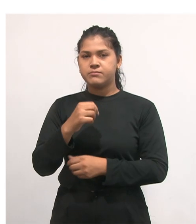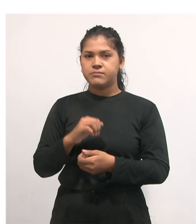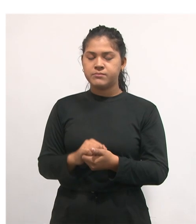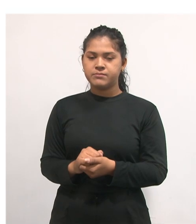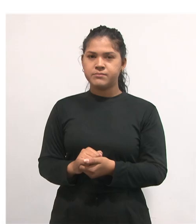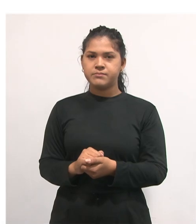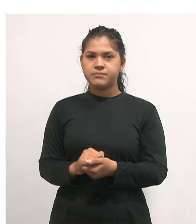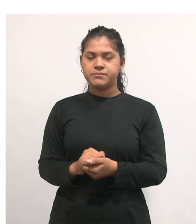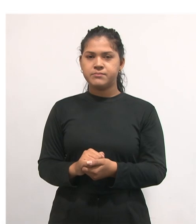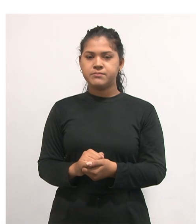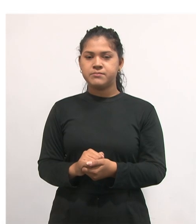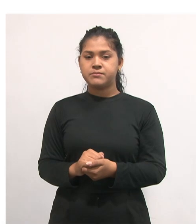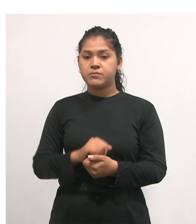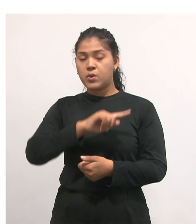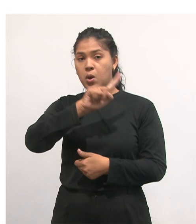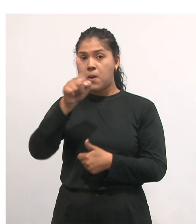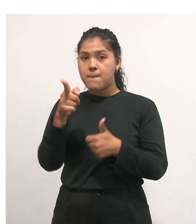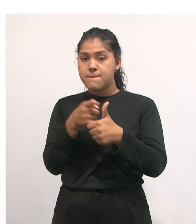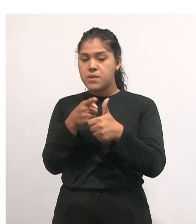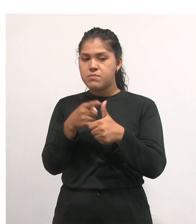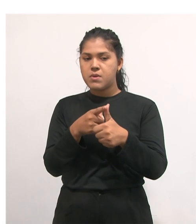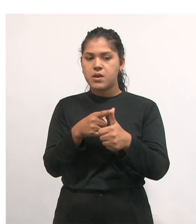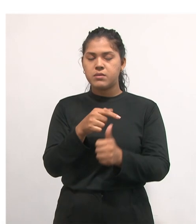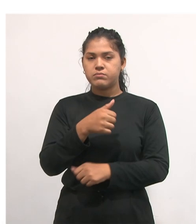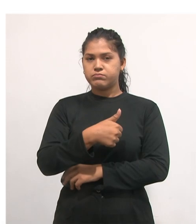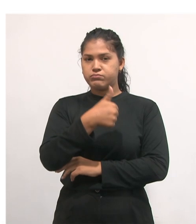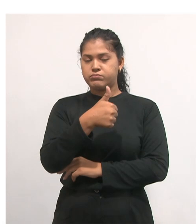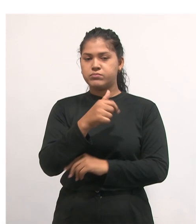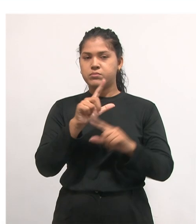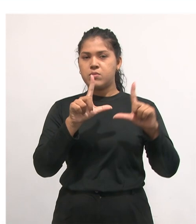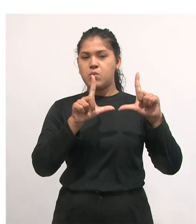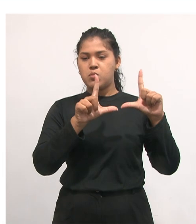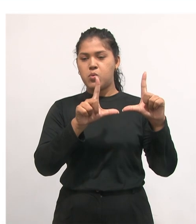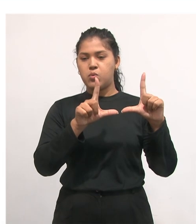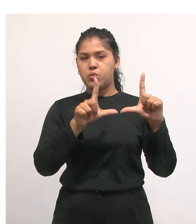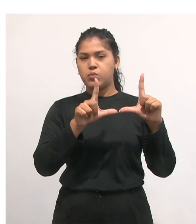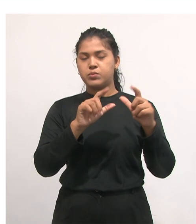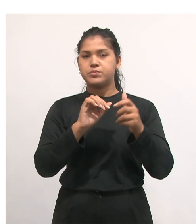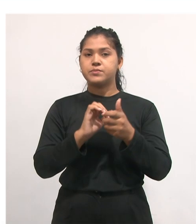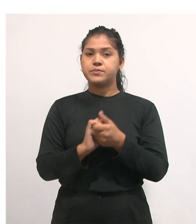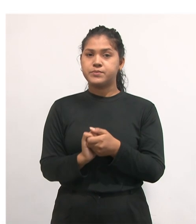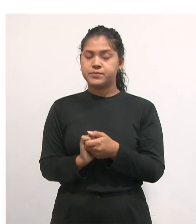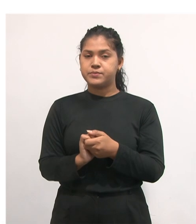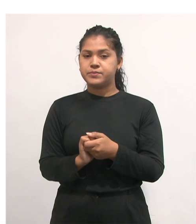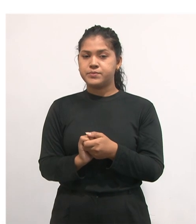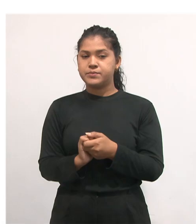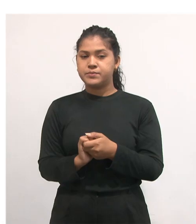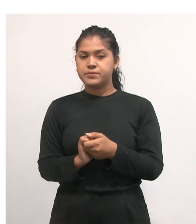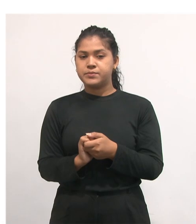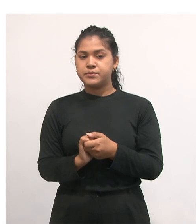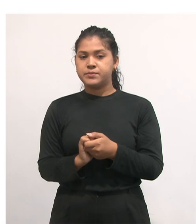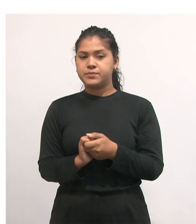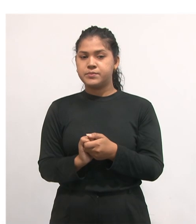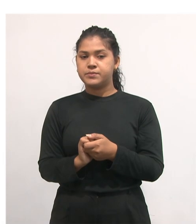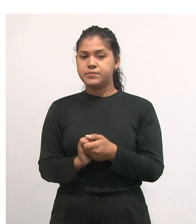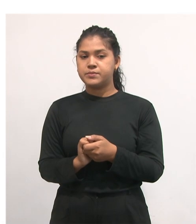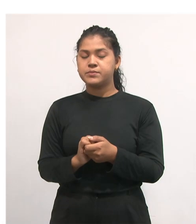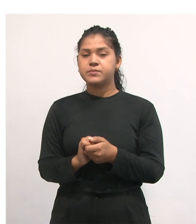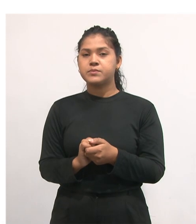interessante. Veja esse primeiro quadro, olha só. Olha só, a correlação aqui,